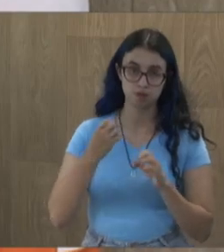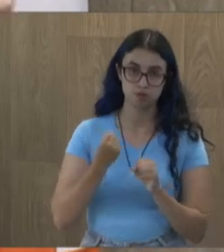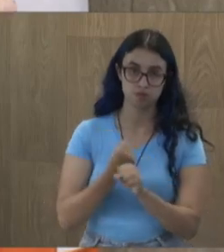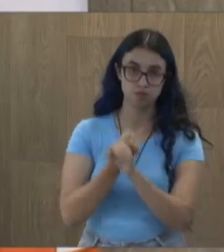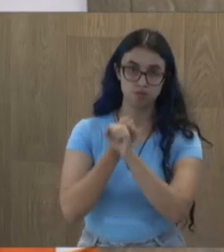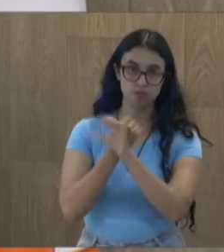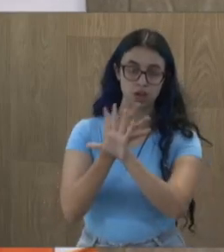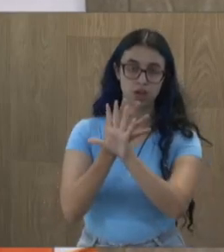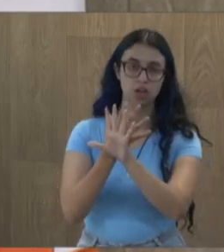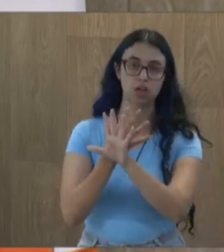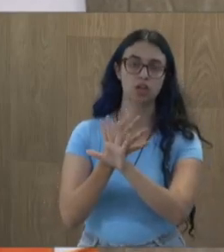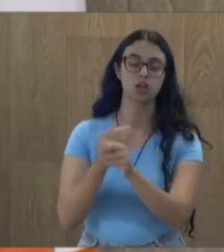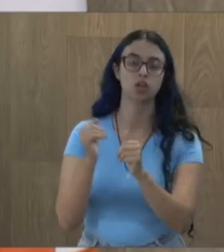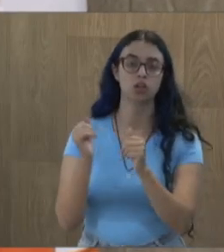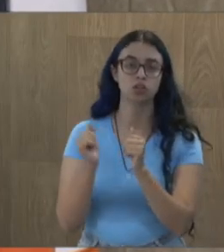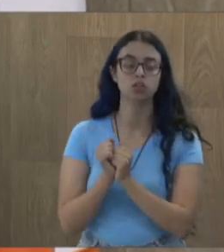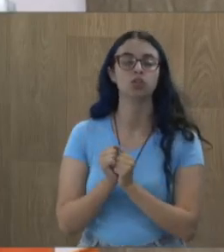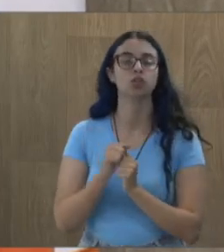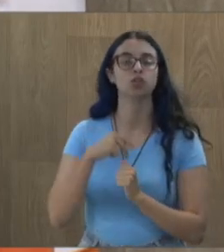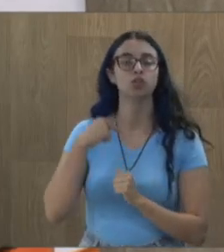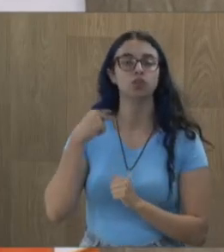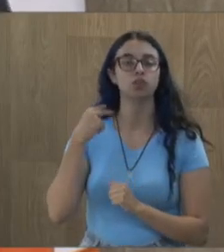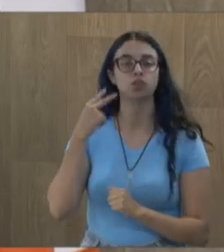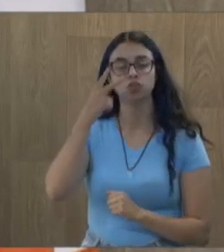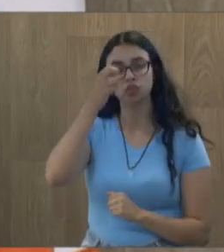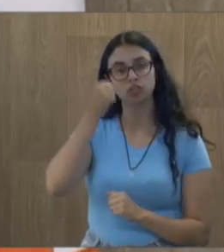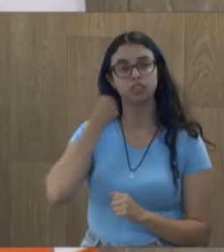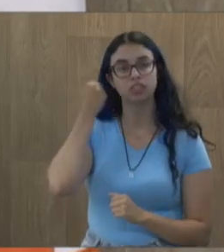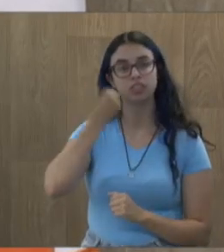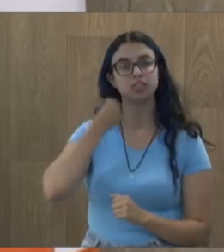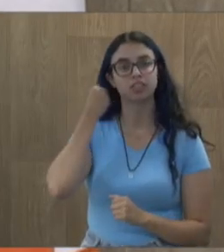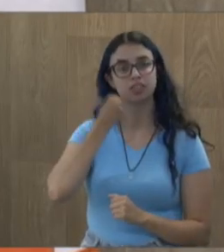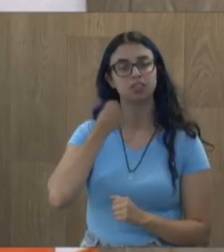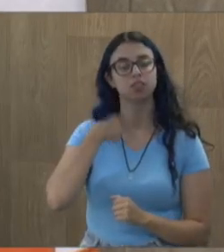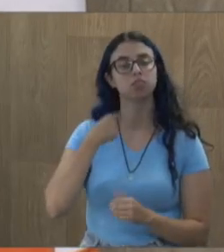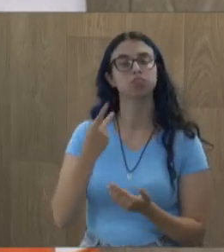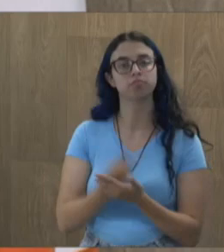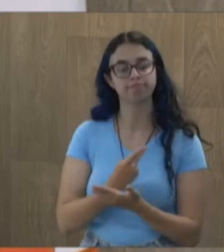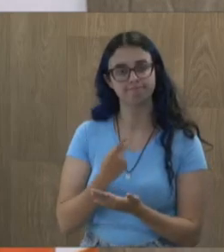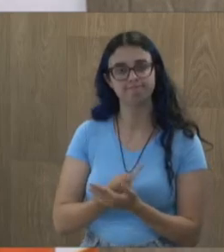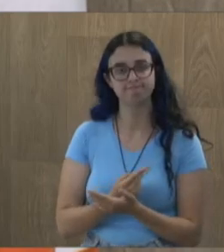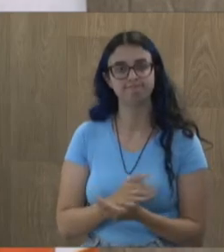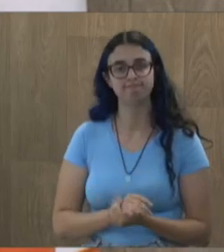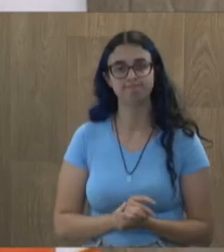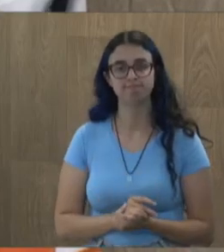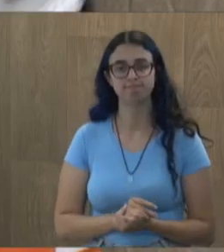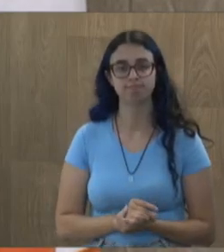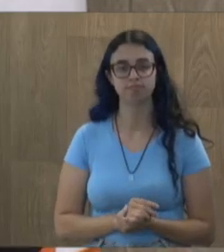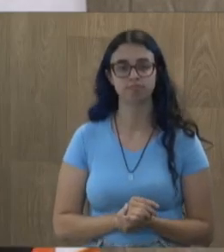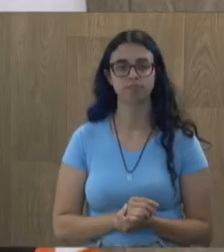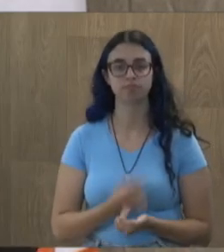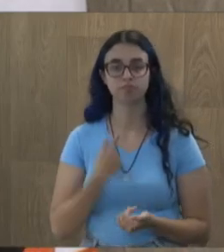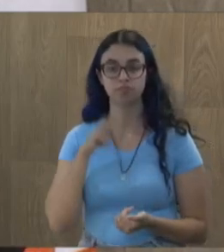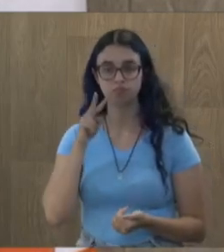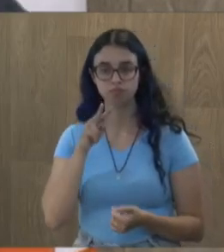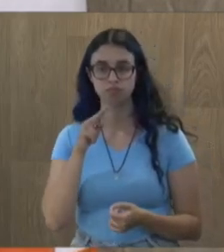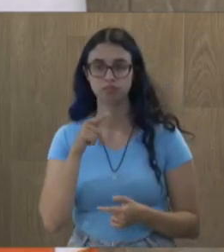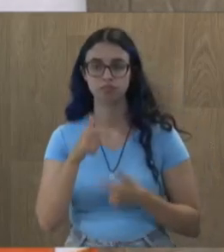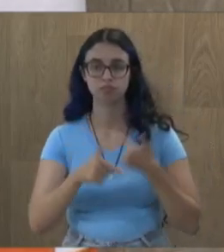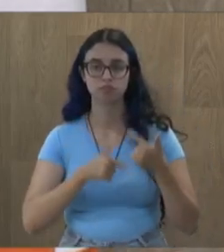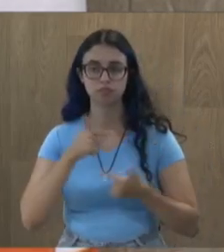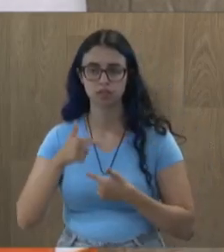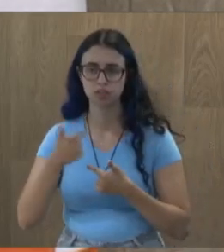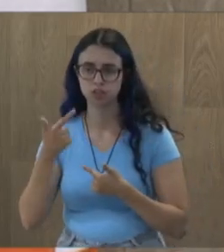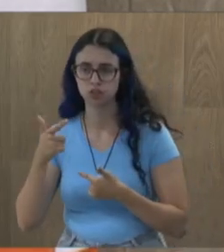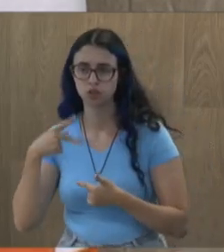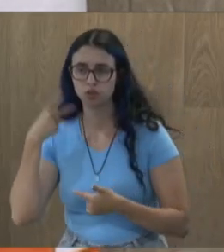Cabo José Correia. E, na verdade, a rua é Cabo José dos Reis Correia. E eu acompanhando, né, o trabalho de outros vereadores também, a qual no Instagram,